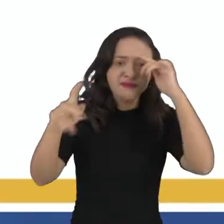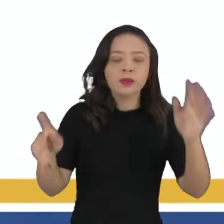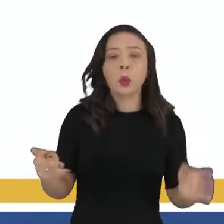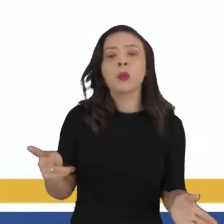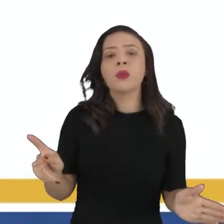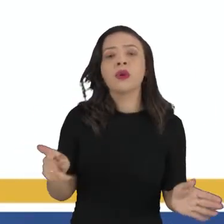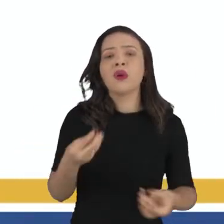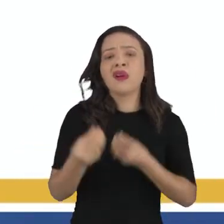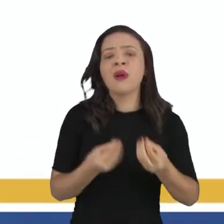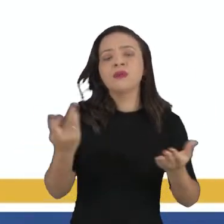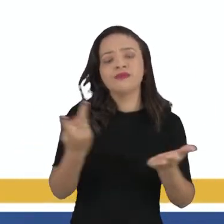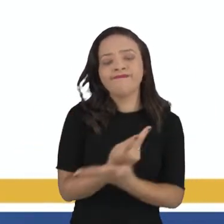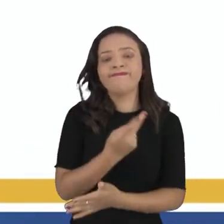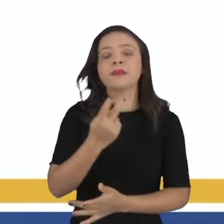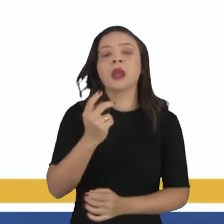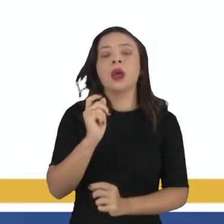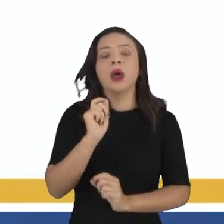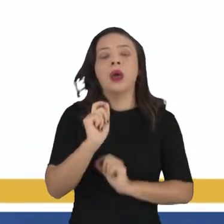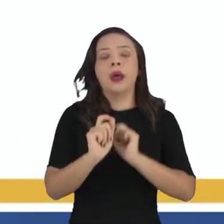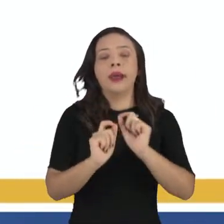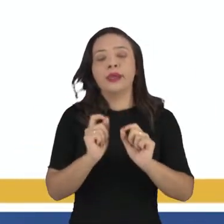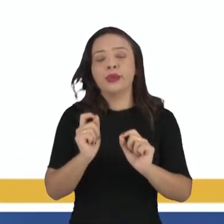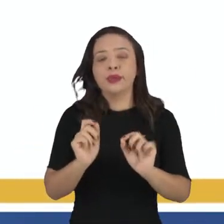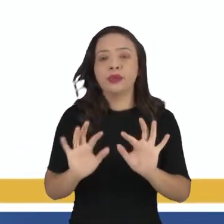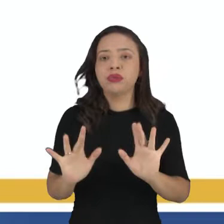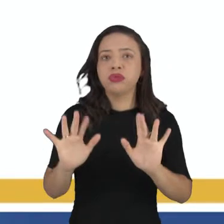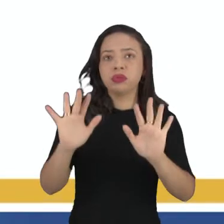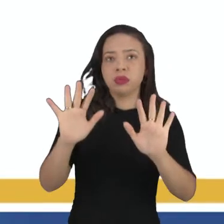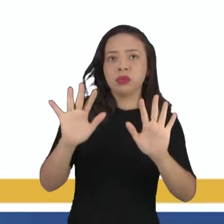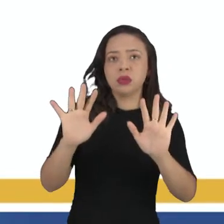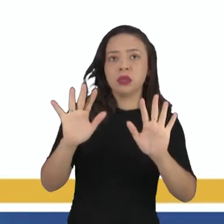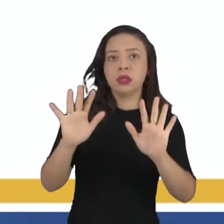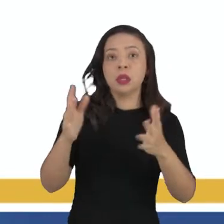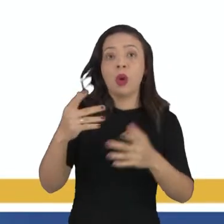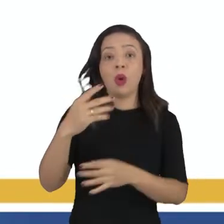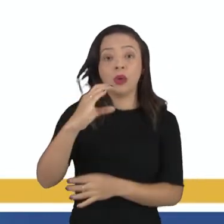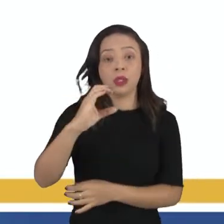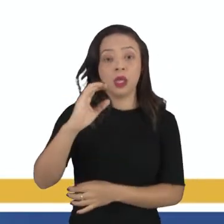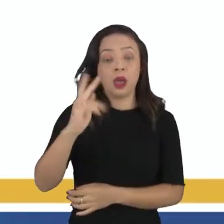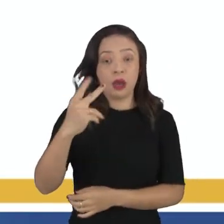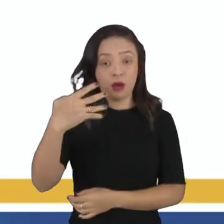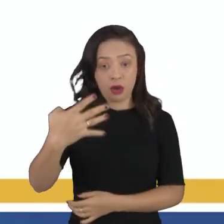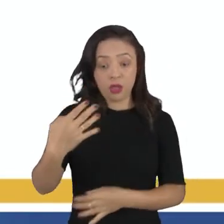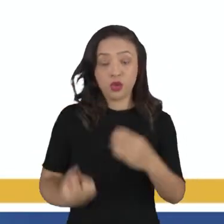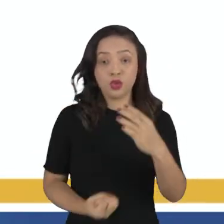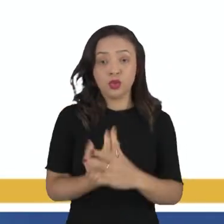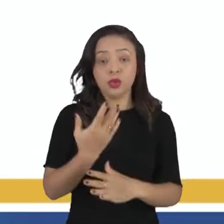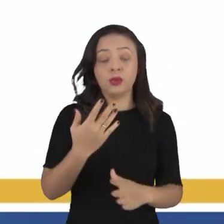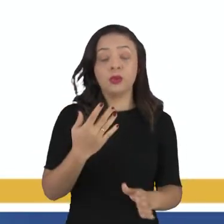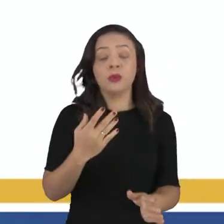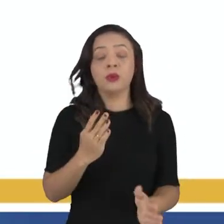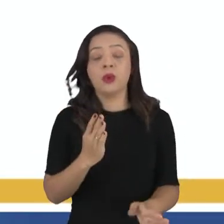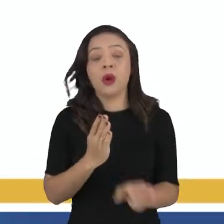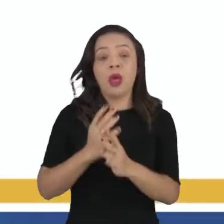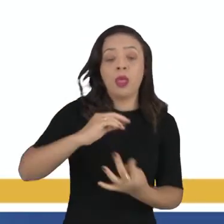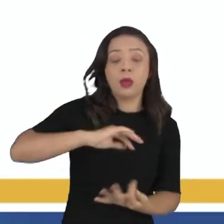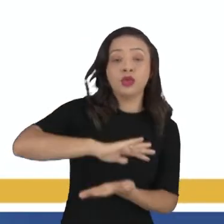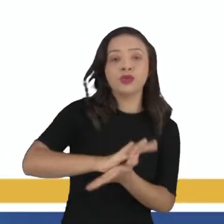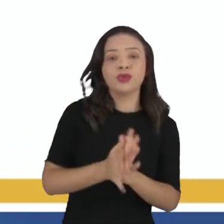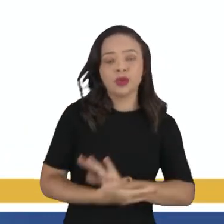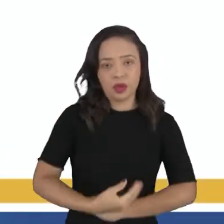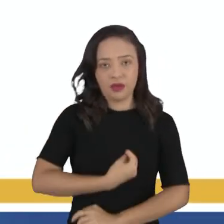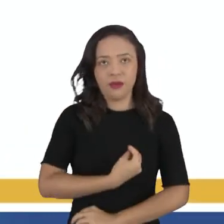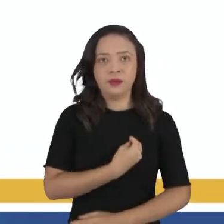industriais, né? O metano, ele faz parte ali da decomposição de seres vivos, né? Clorofluorcarbonos é um gás usado,